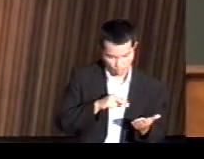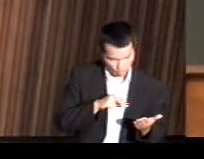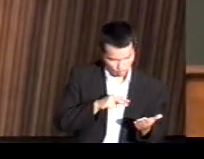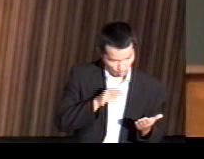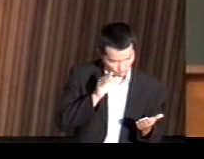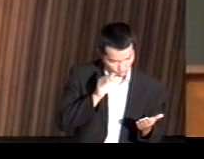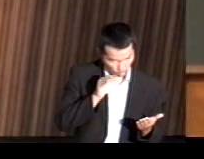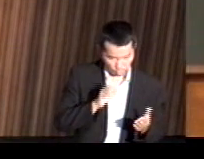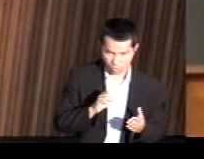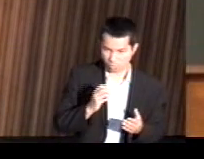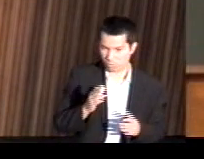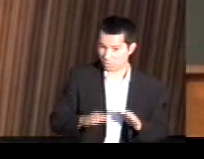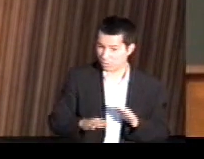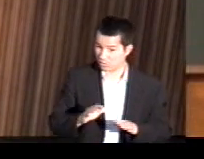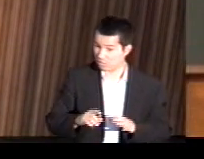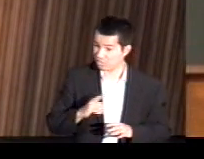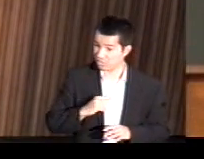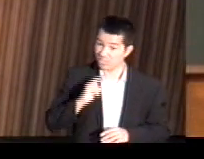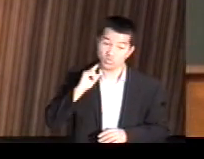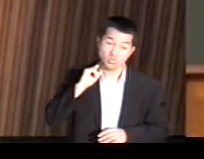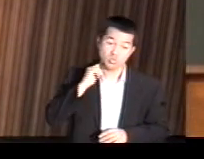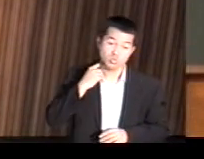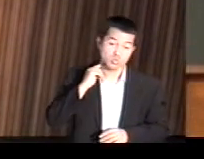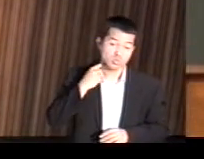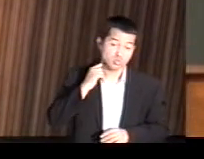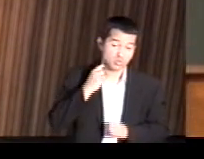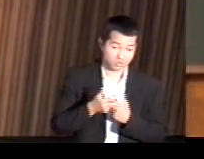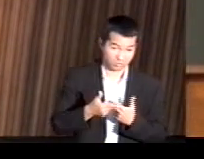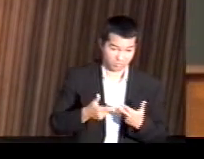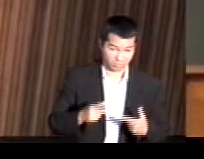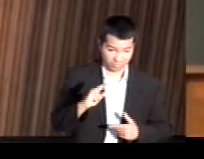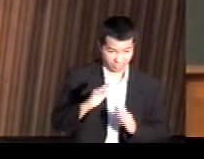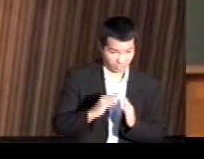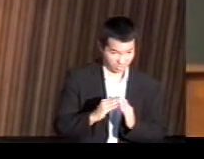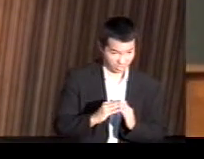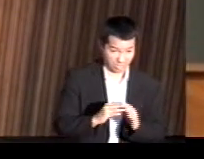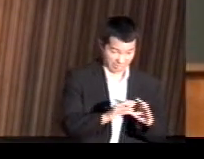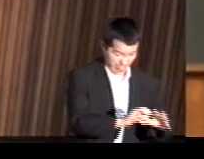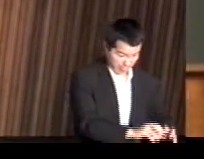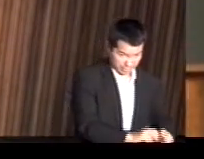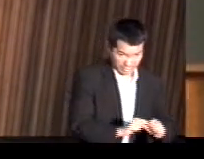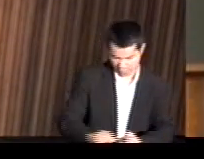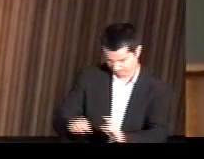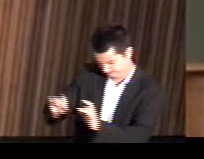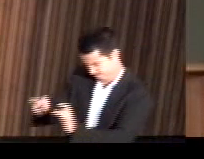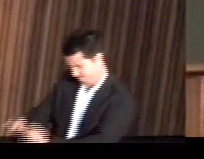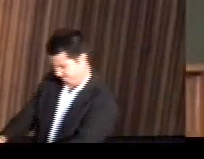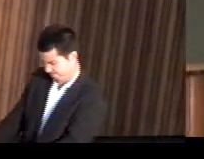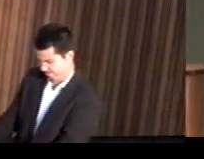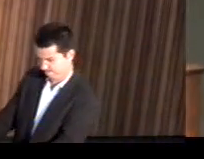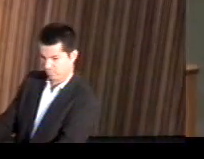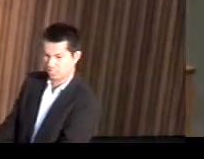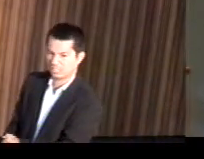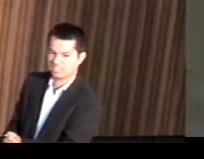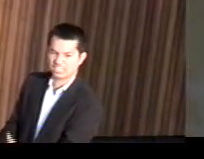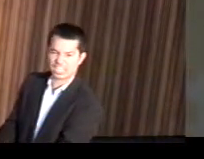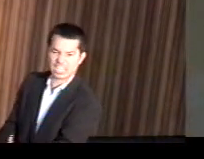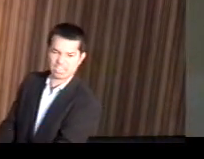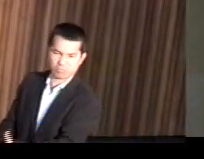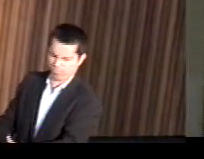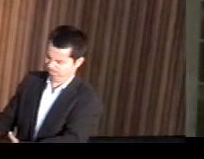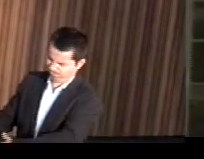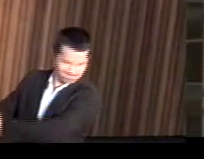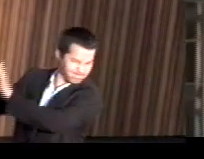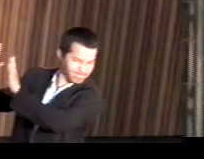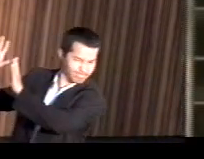outros. Não é verdade? Então, se hoje o Espírito Santo de Deus está falando com você, vem para cá, vamos orar